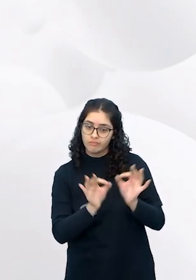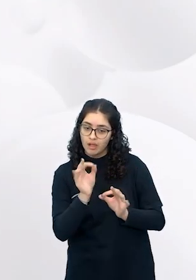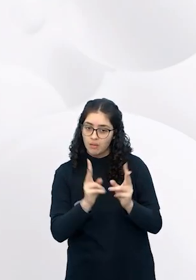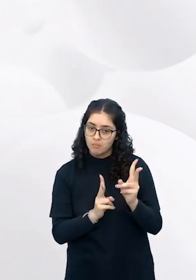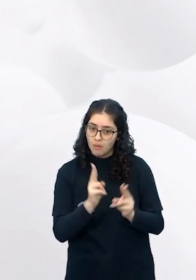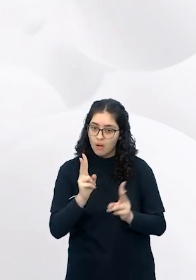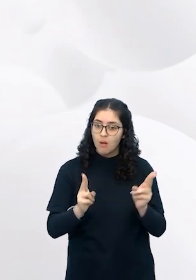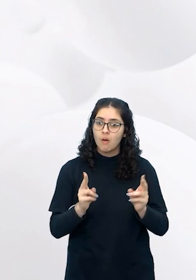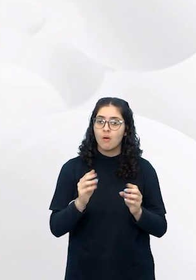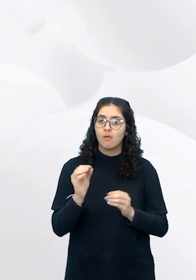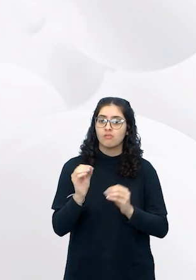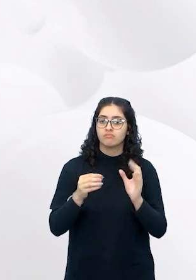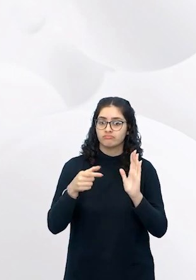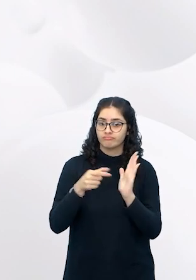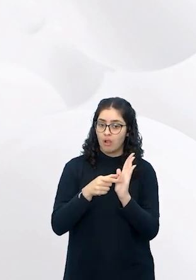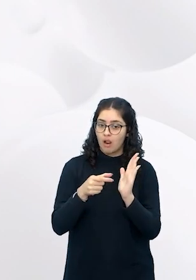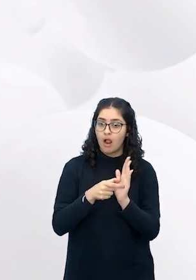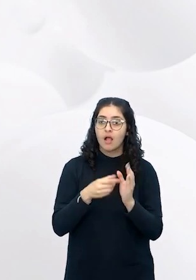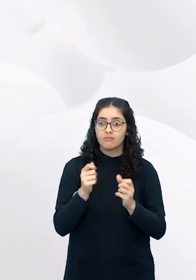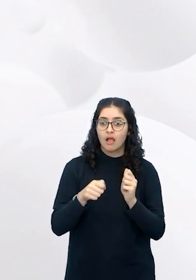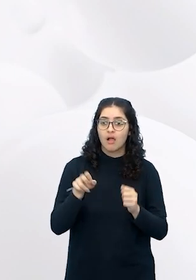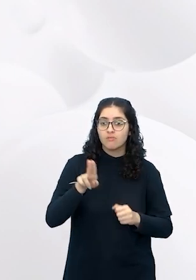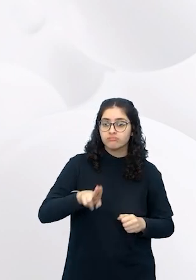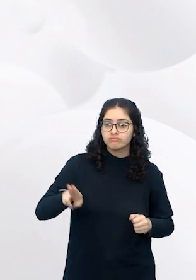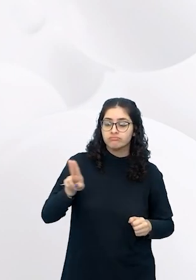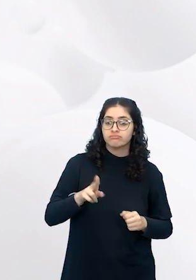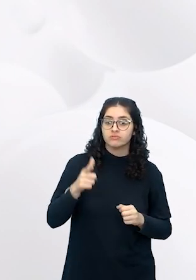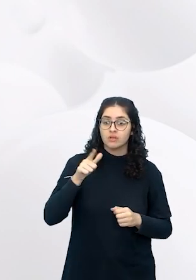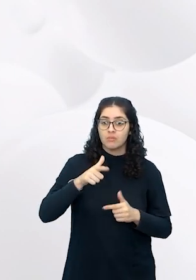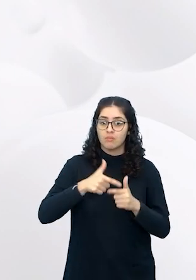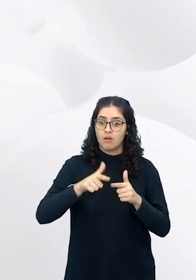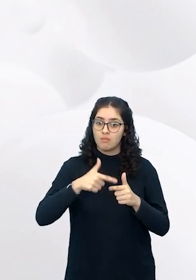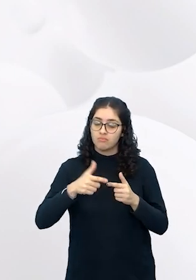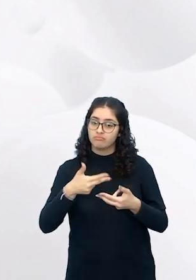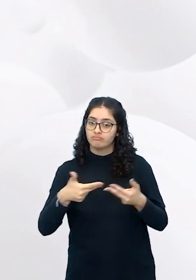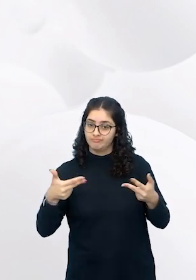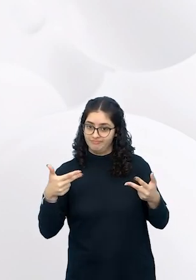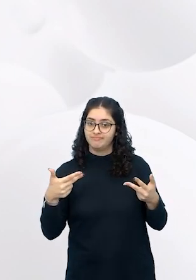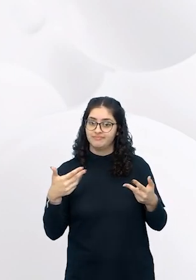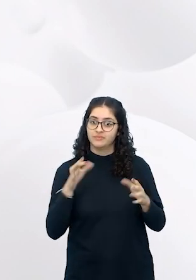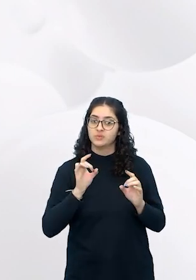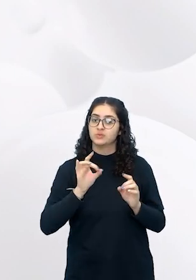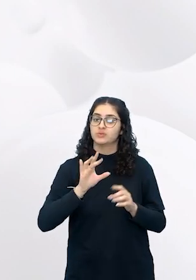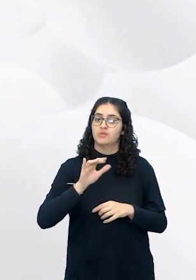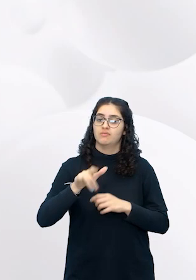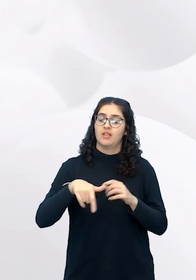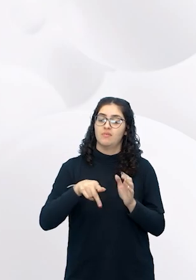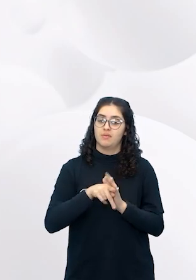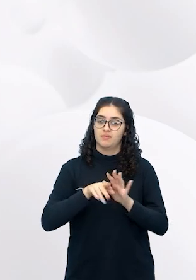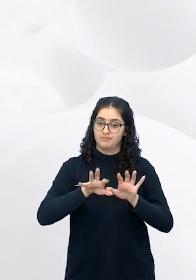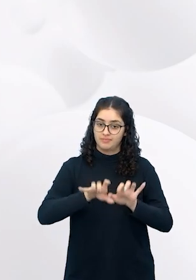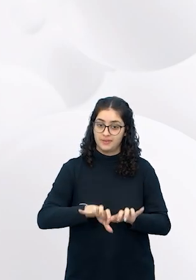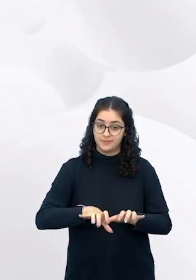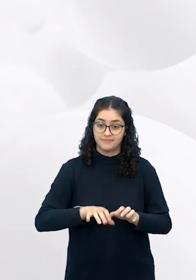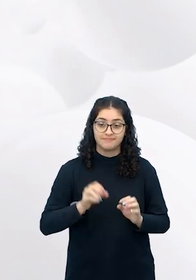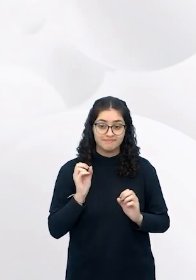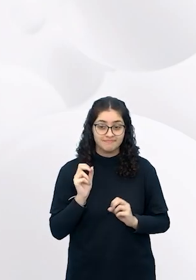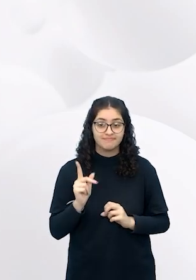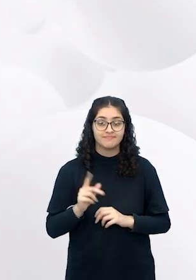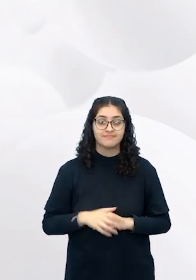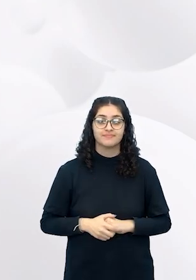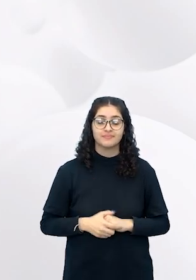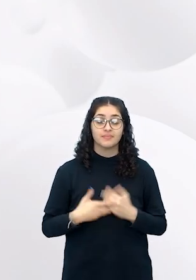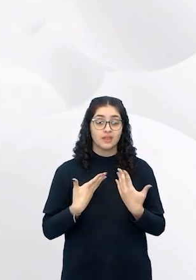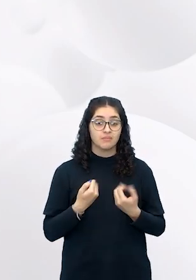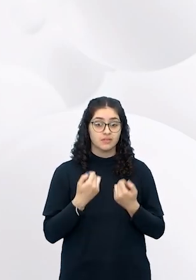utilizada como uma forma de pensar que a gente pode usar para resolver problemas diários, não só problemas no meio da computação. E aí, professora Ana,